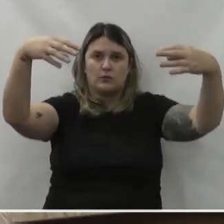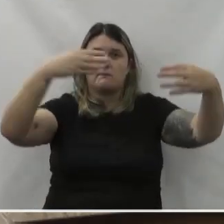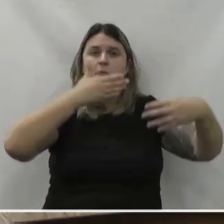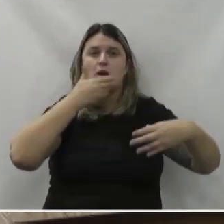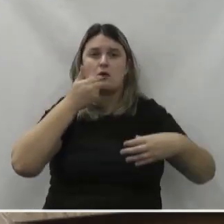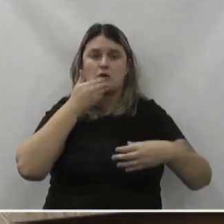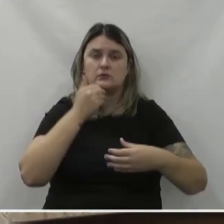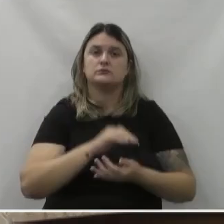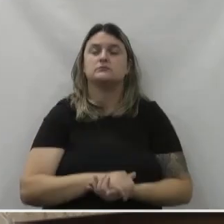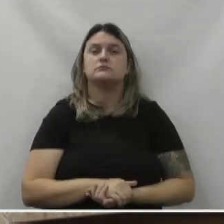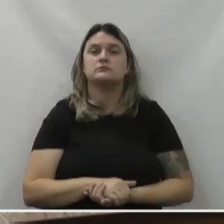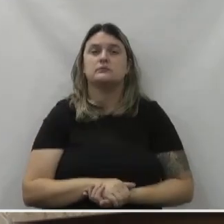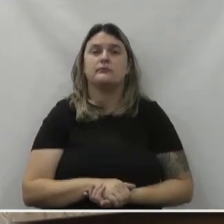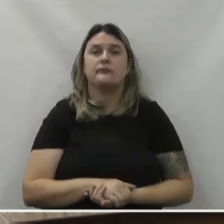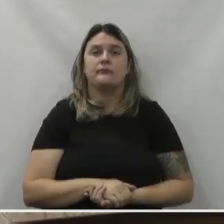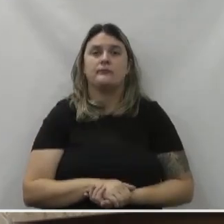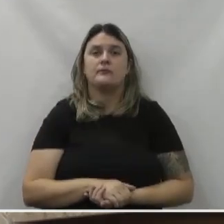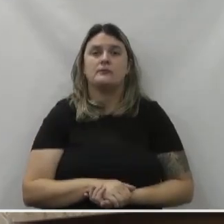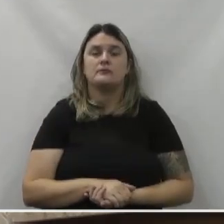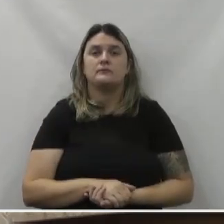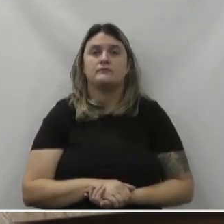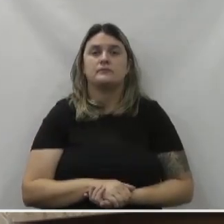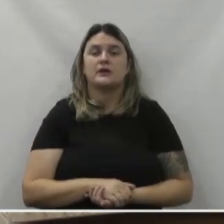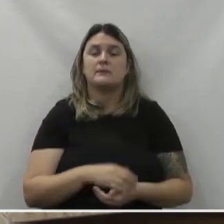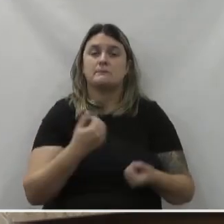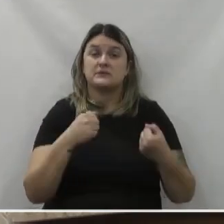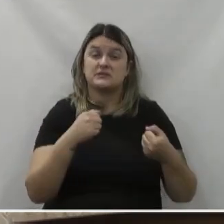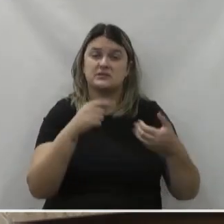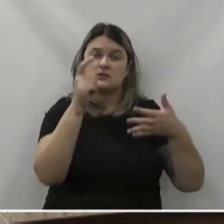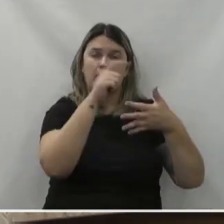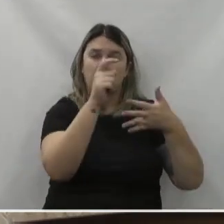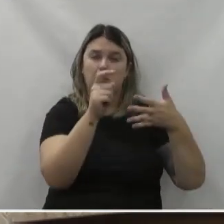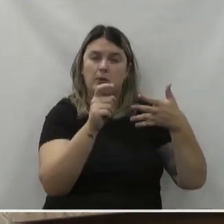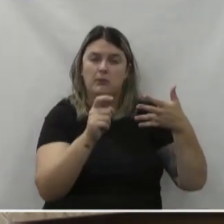que seja atendido